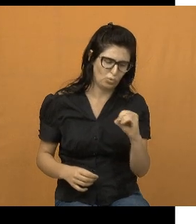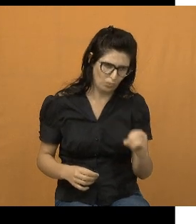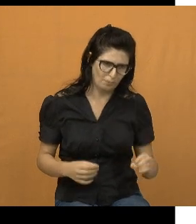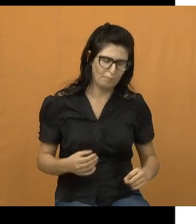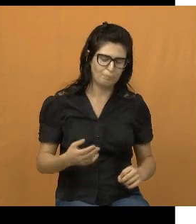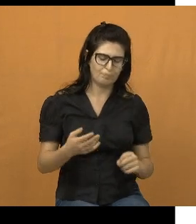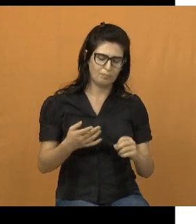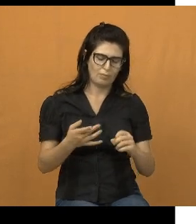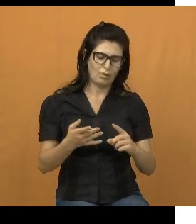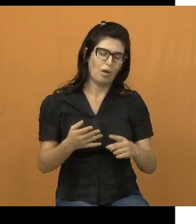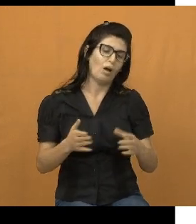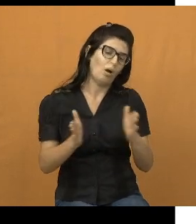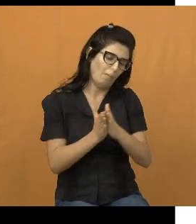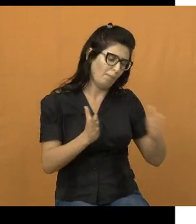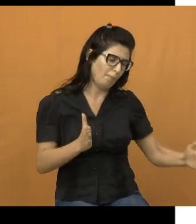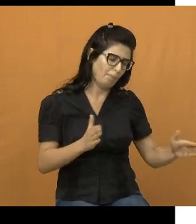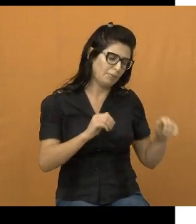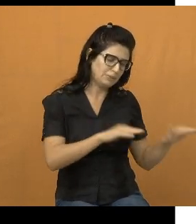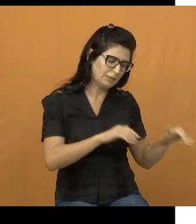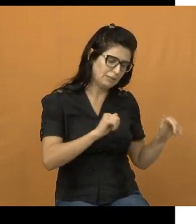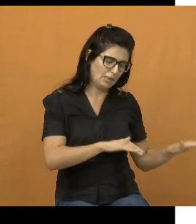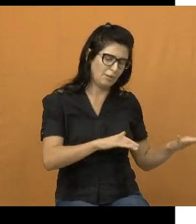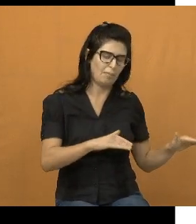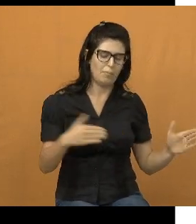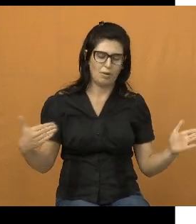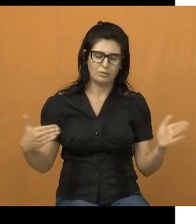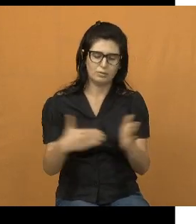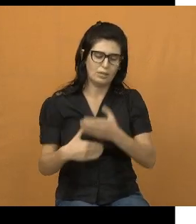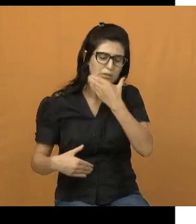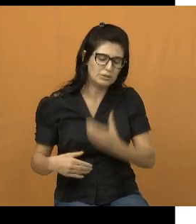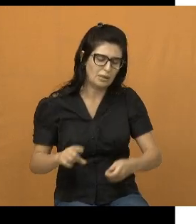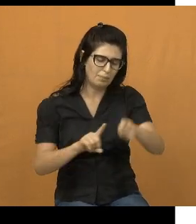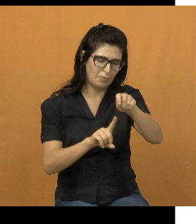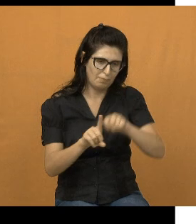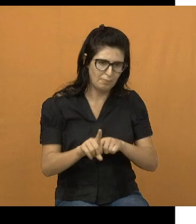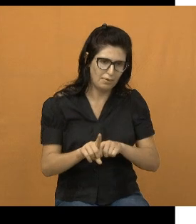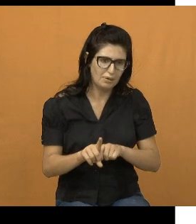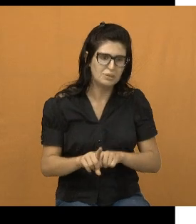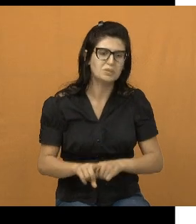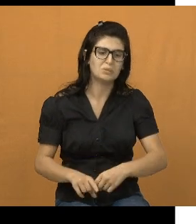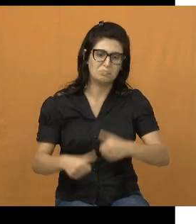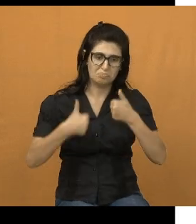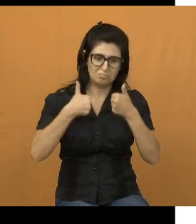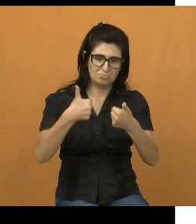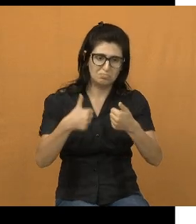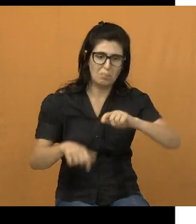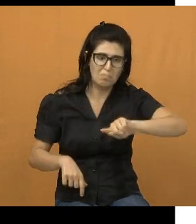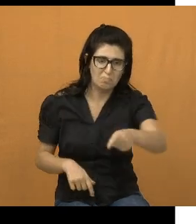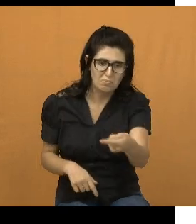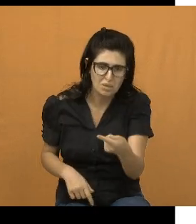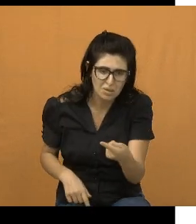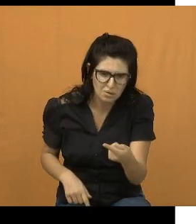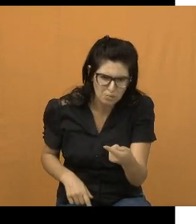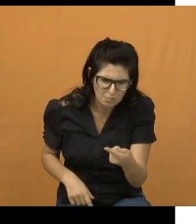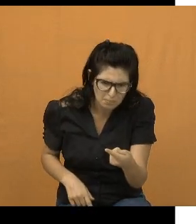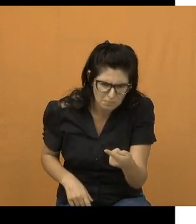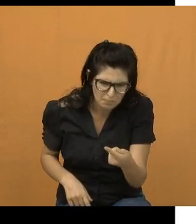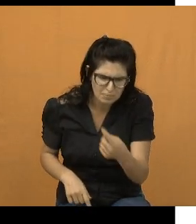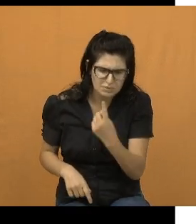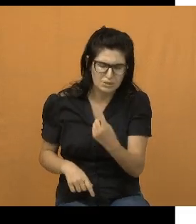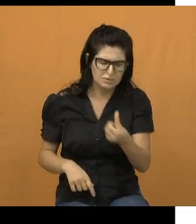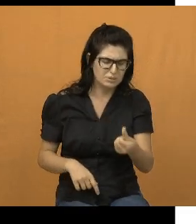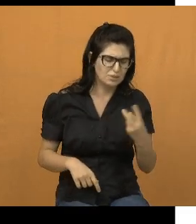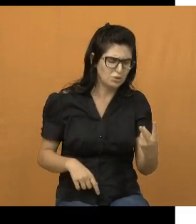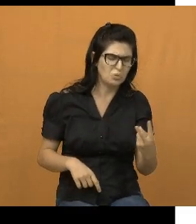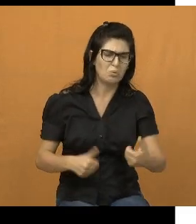1.362 no laudos de APAC autorizados no Hospital São Francisco e 3.015 no